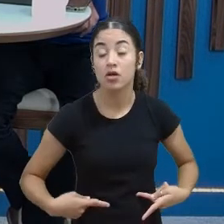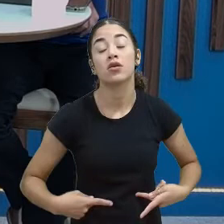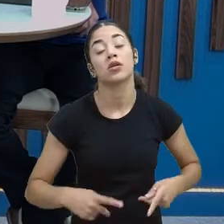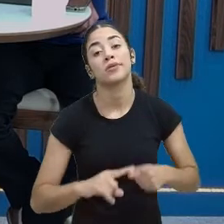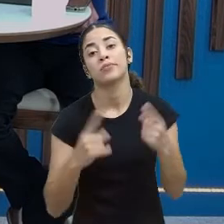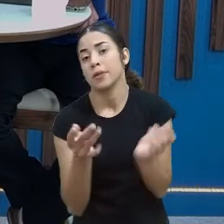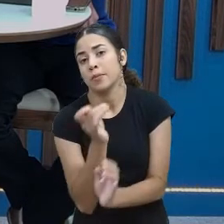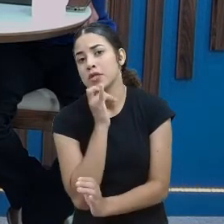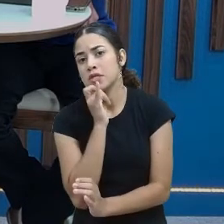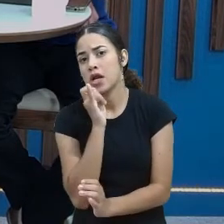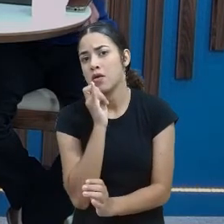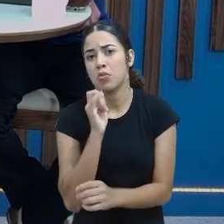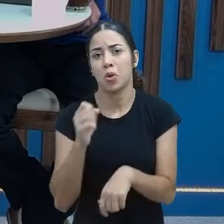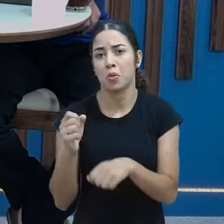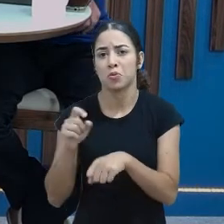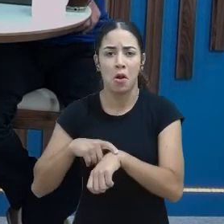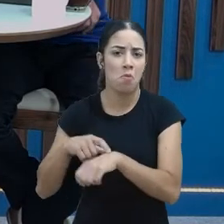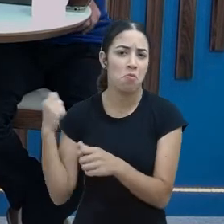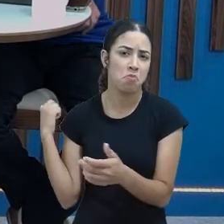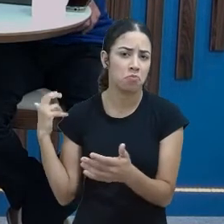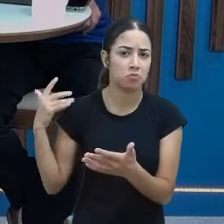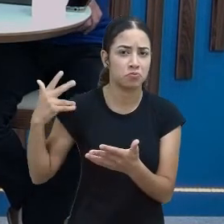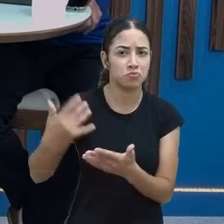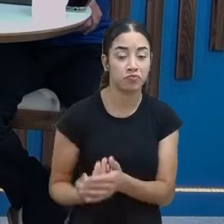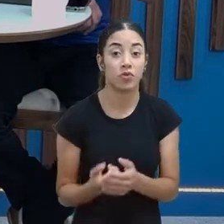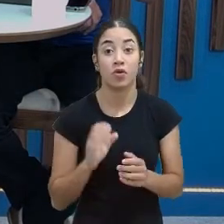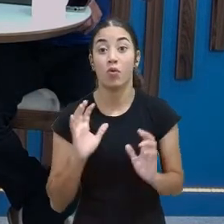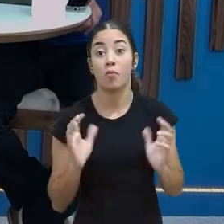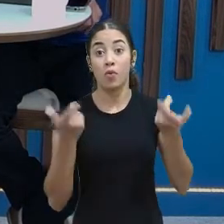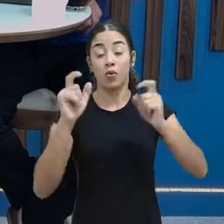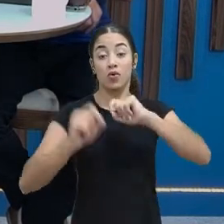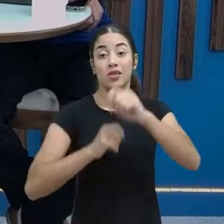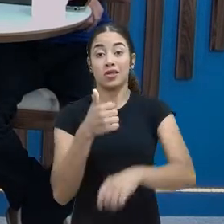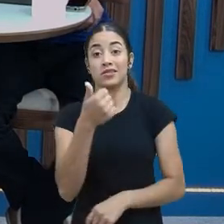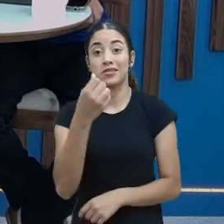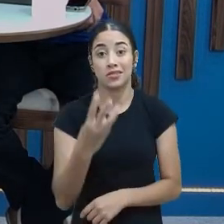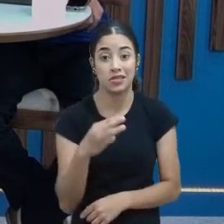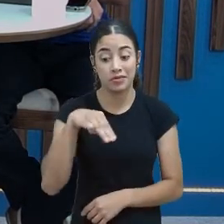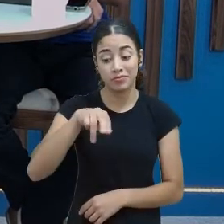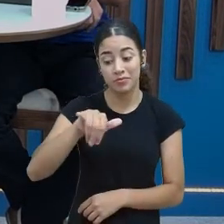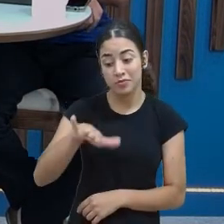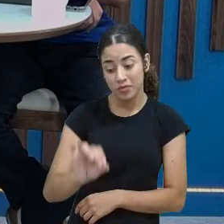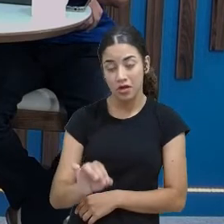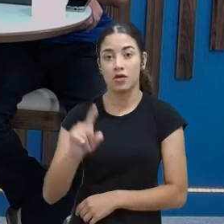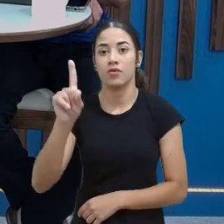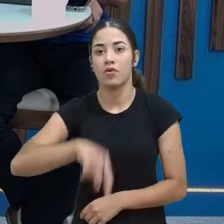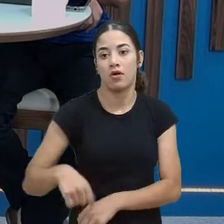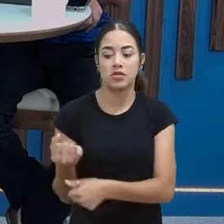por exemplo, durante muito tempo se comemorava o 13 de maio, né, que é a data da abolição da